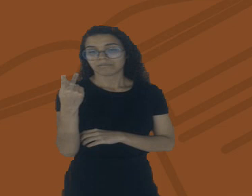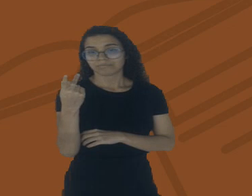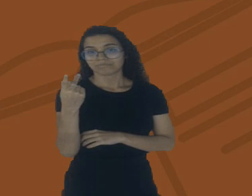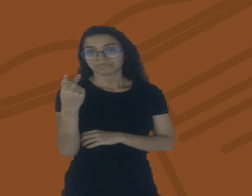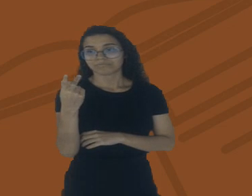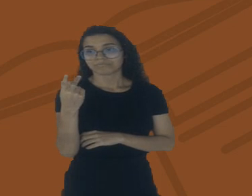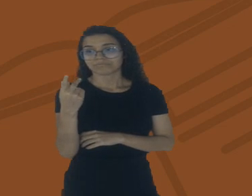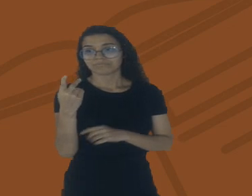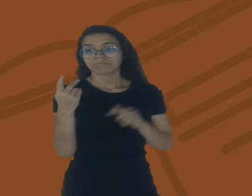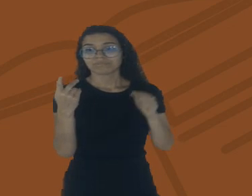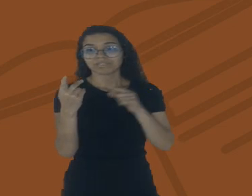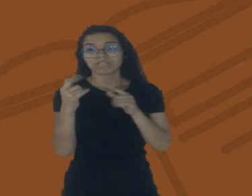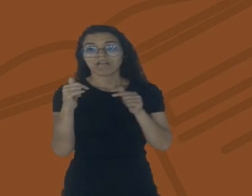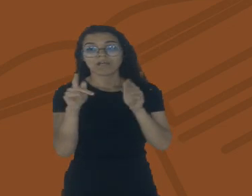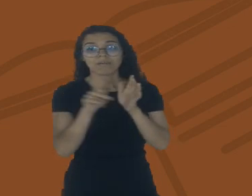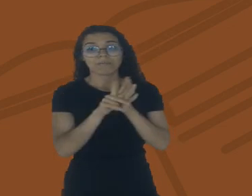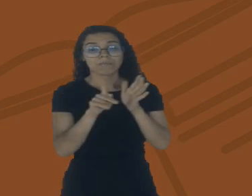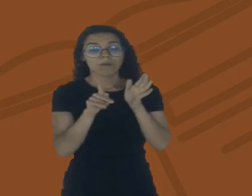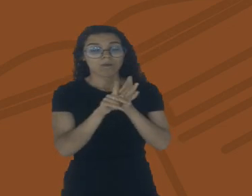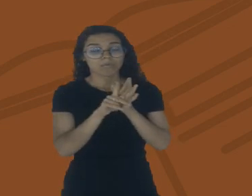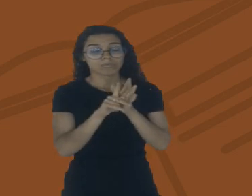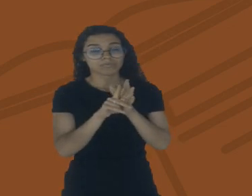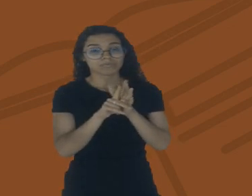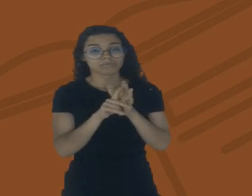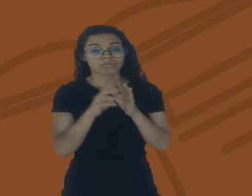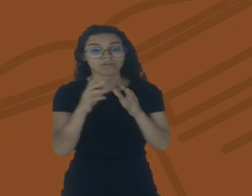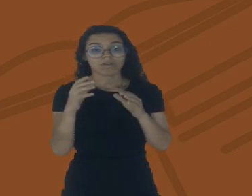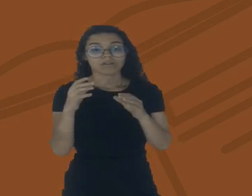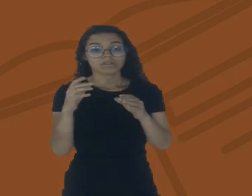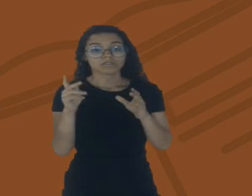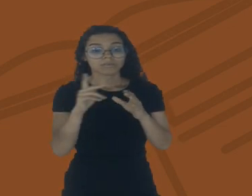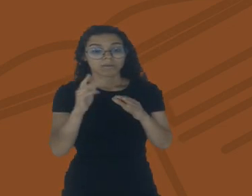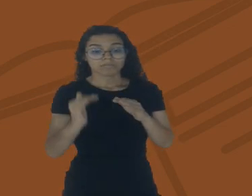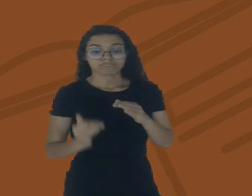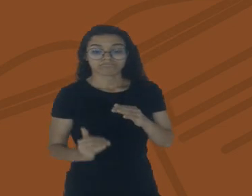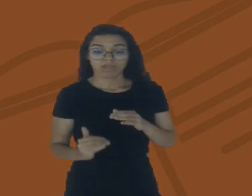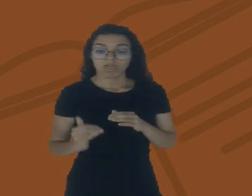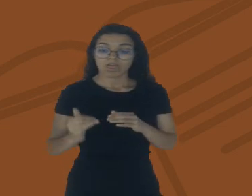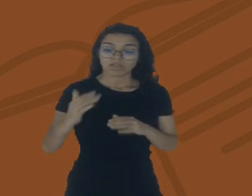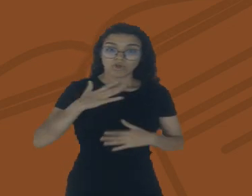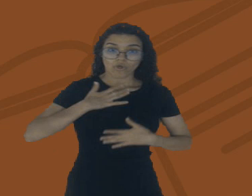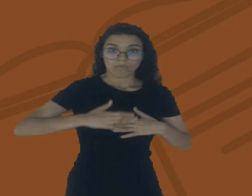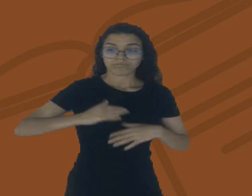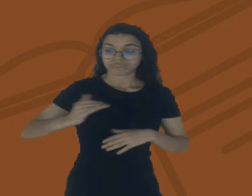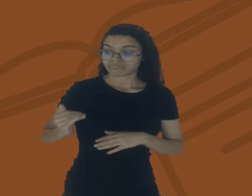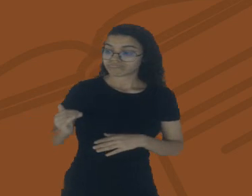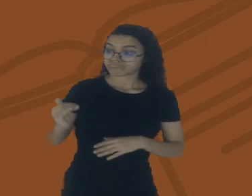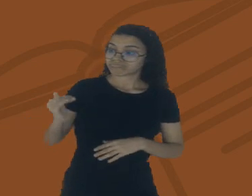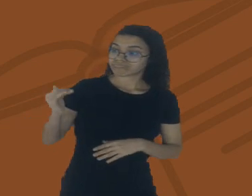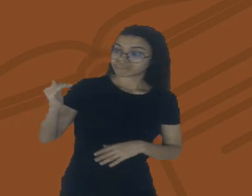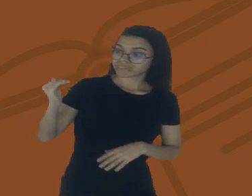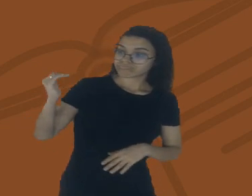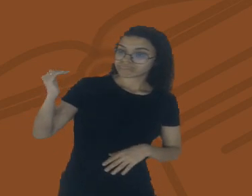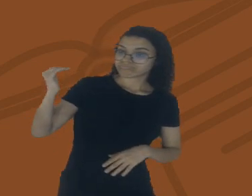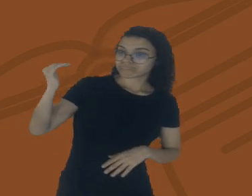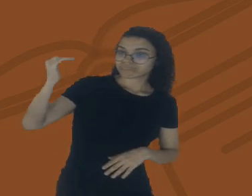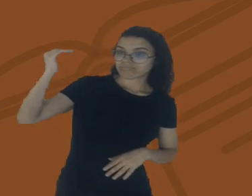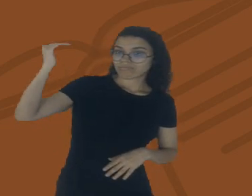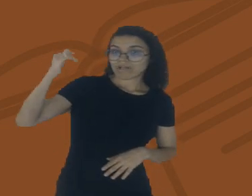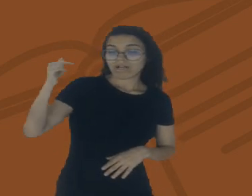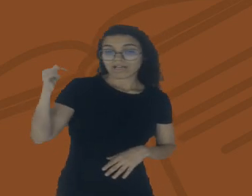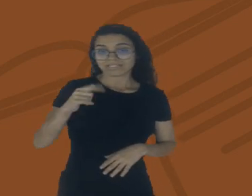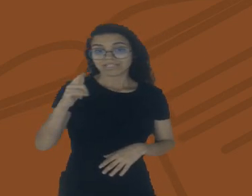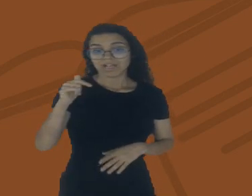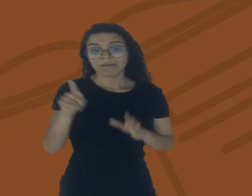somatropina. É um hormônio diretamente ligado ao processo de crescimento do corpo humano. Esse hormônio ele está